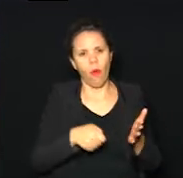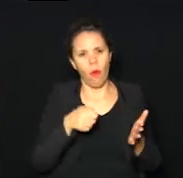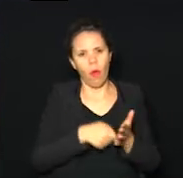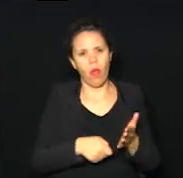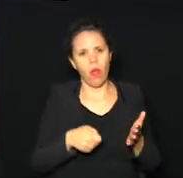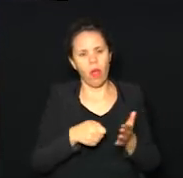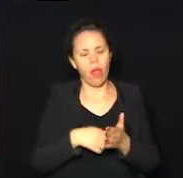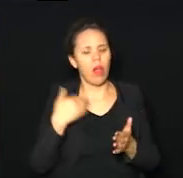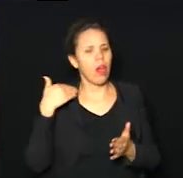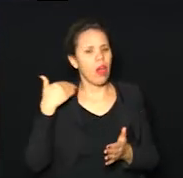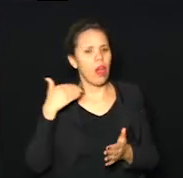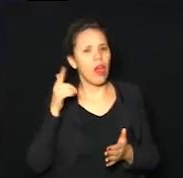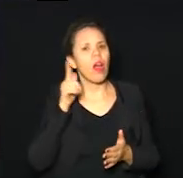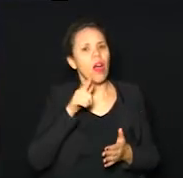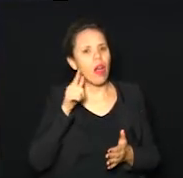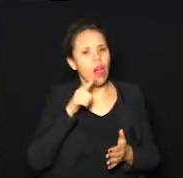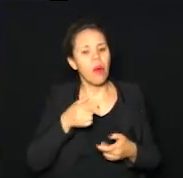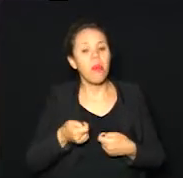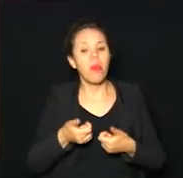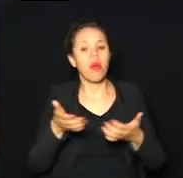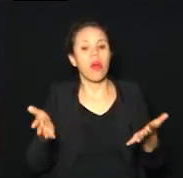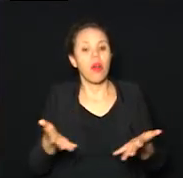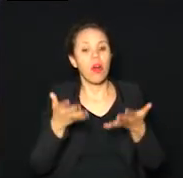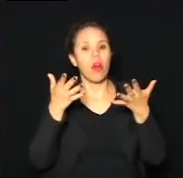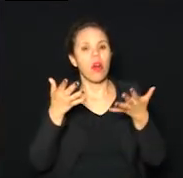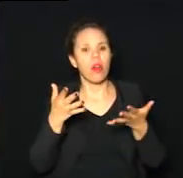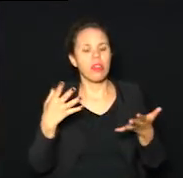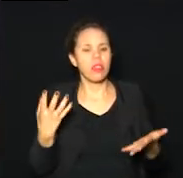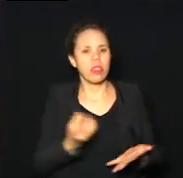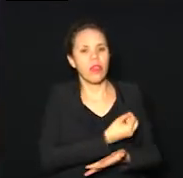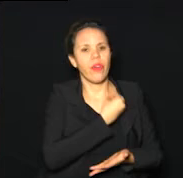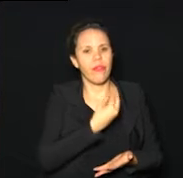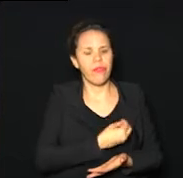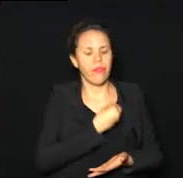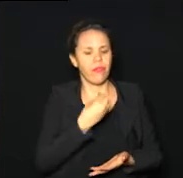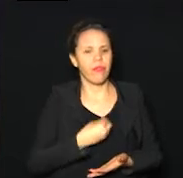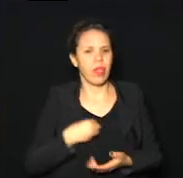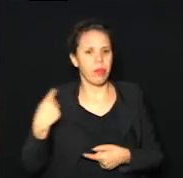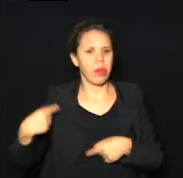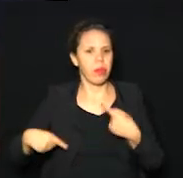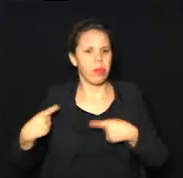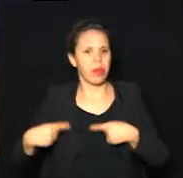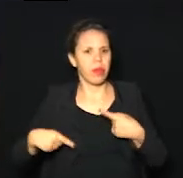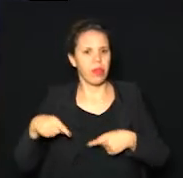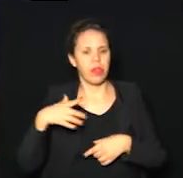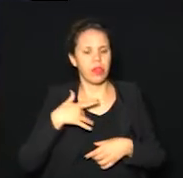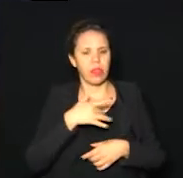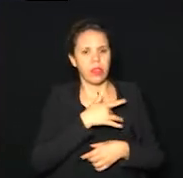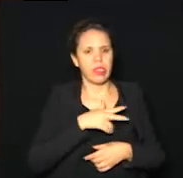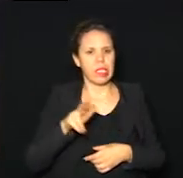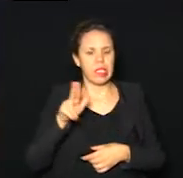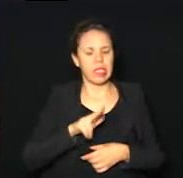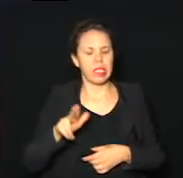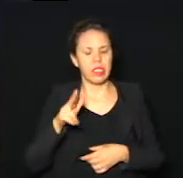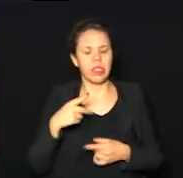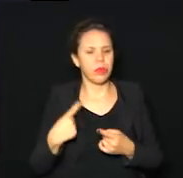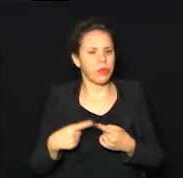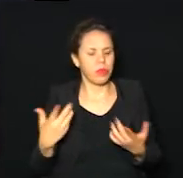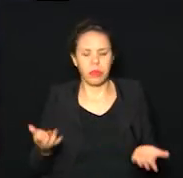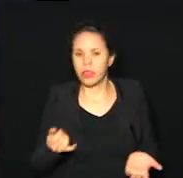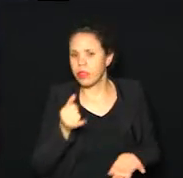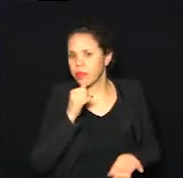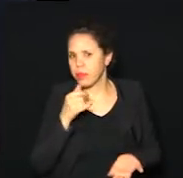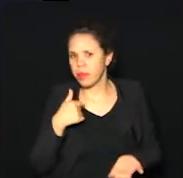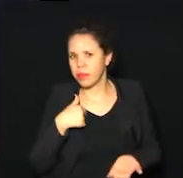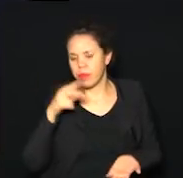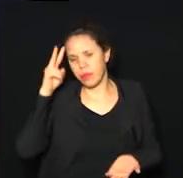assim, que consegue propiciar e tentar salvar a vida. Debates de saúde da universidade, porque, por exemplo, eu